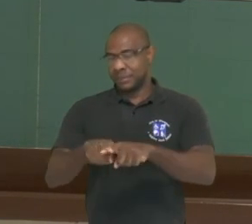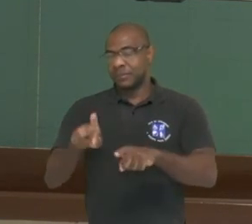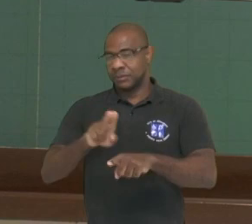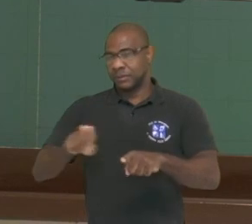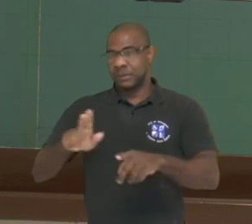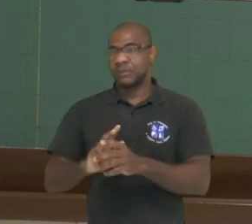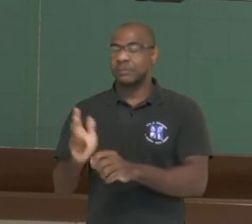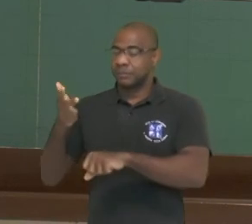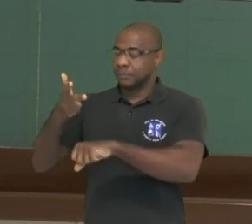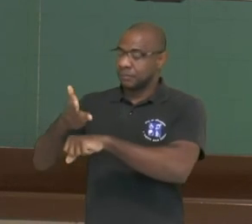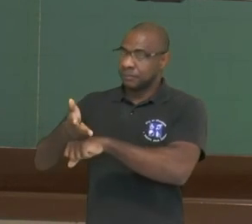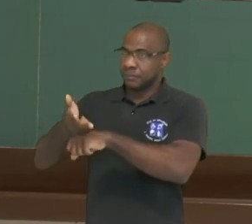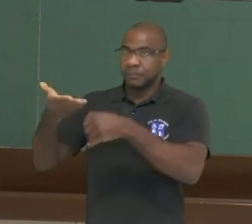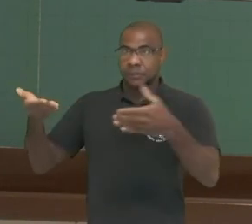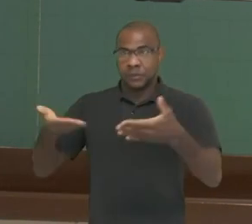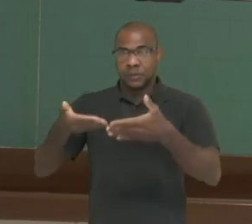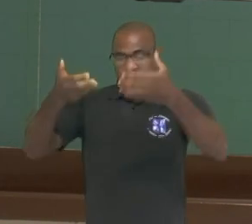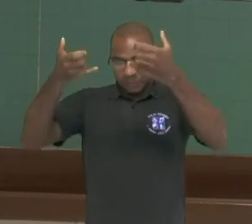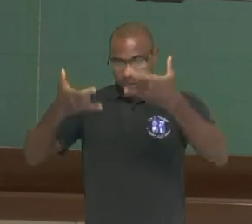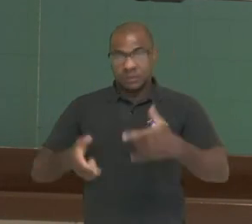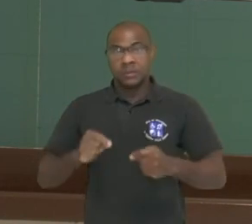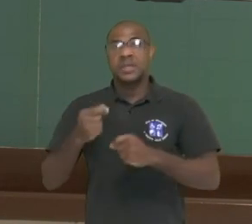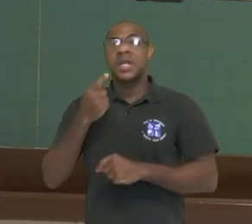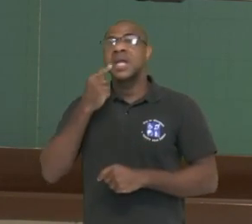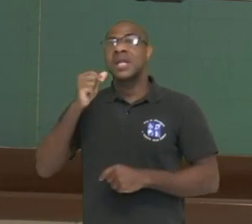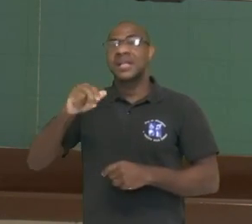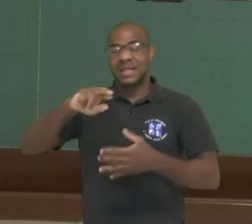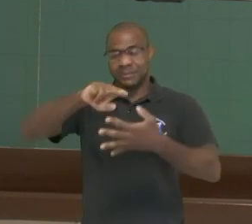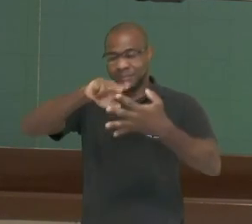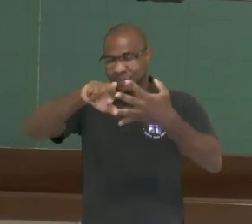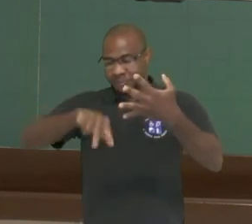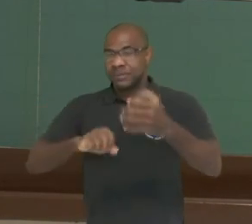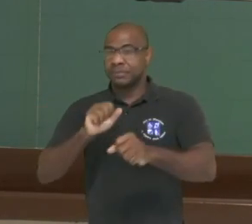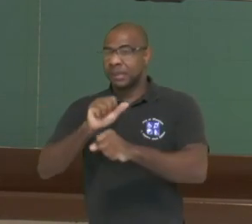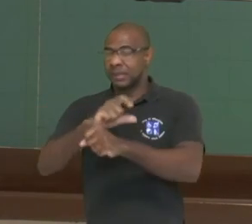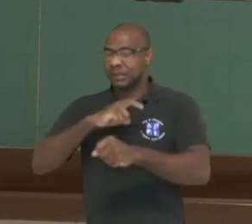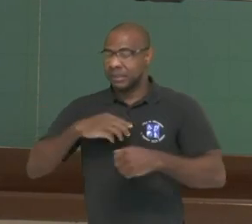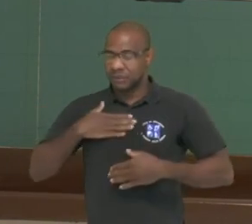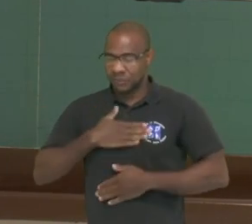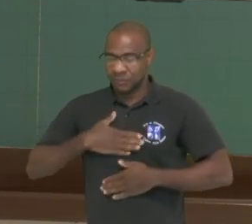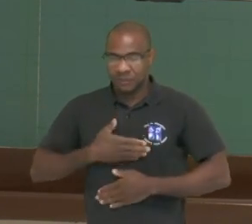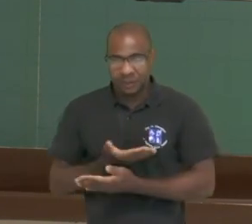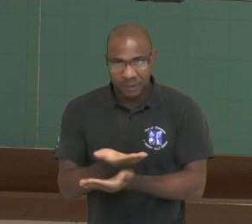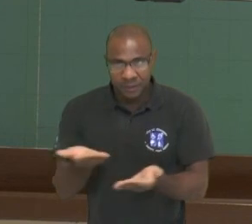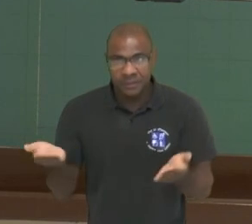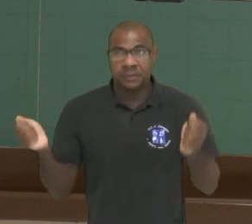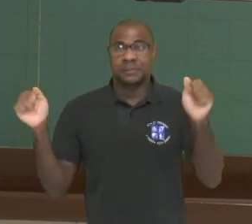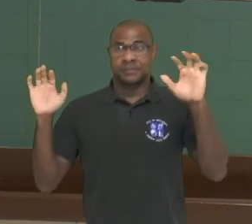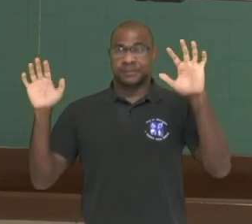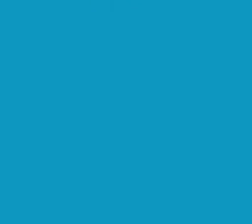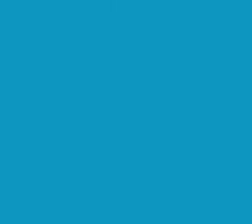Nesse vídeo, nós falamos sobre sais inorgânicos. Espero que vocês tenham gostado e até breve!